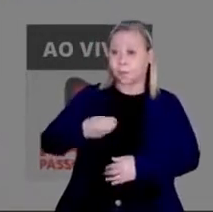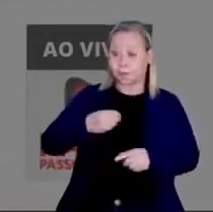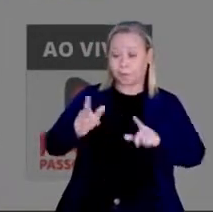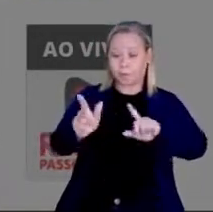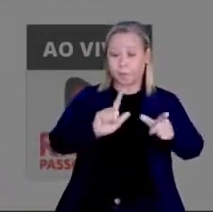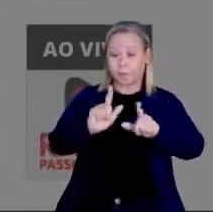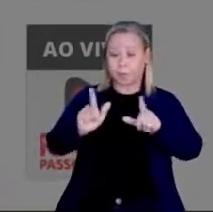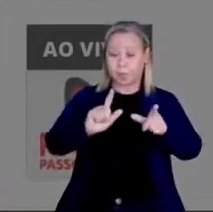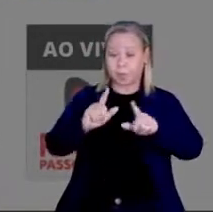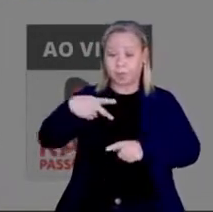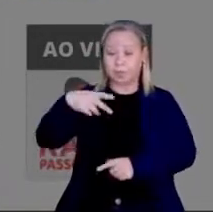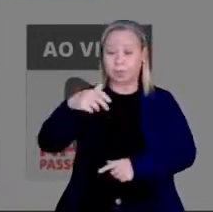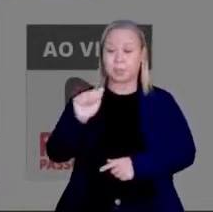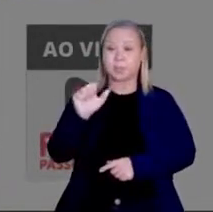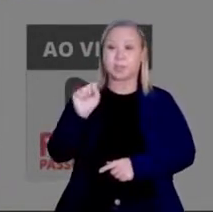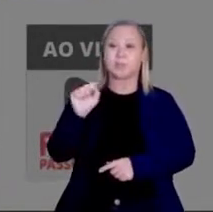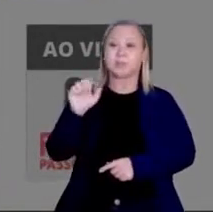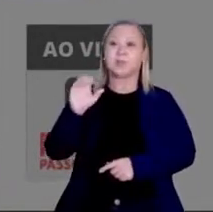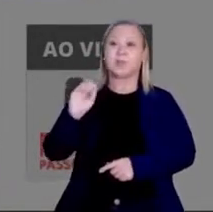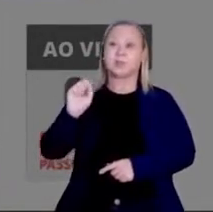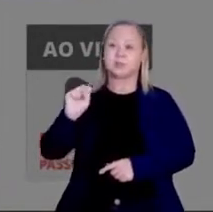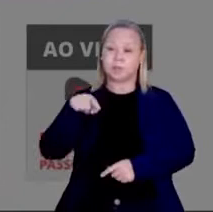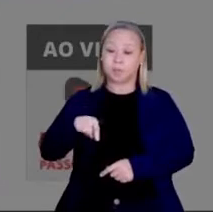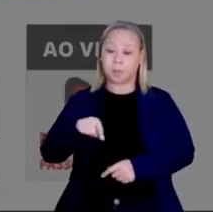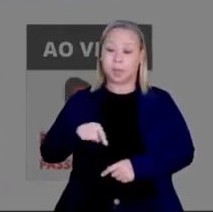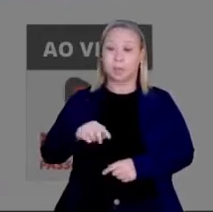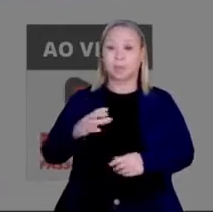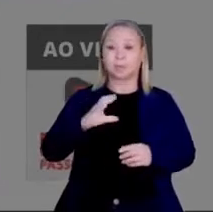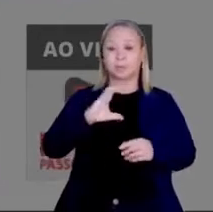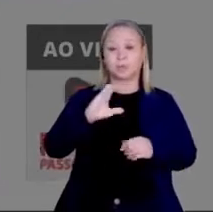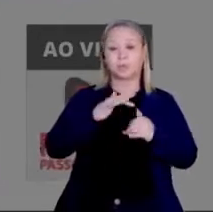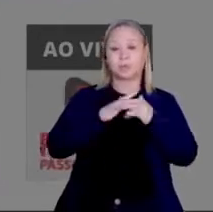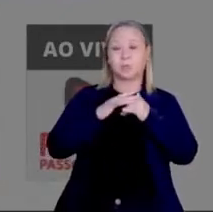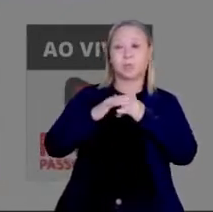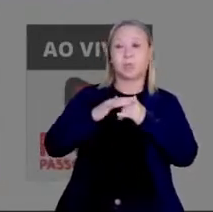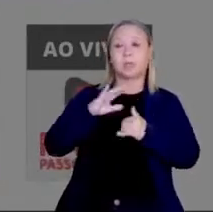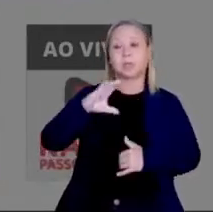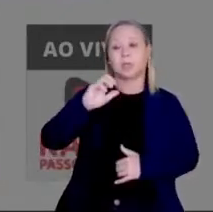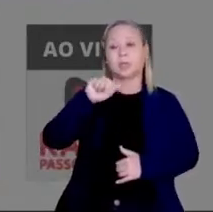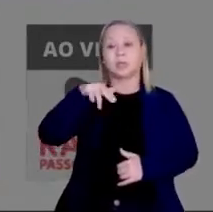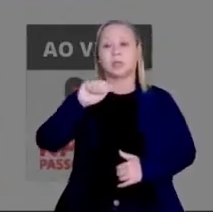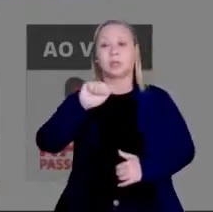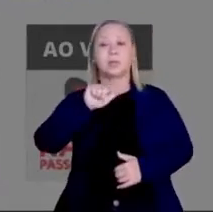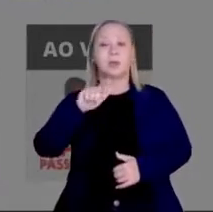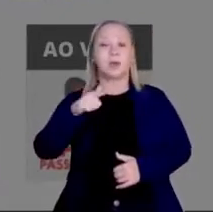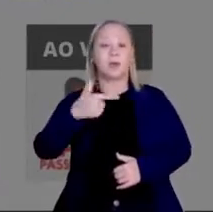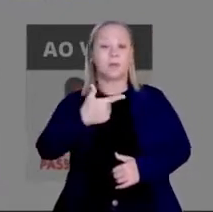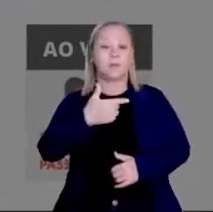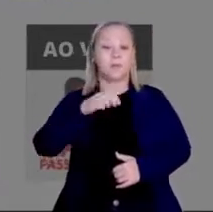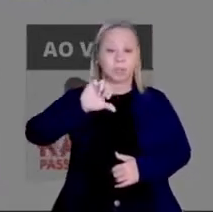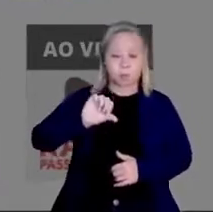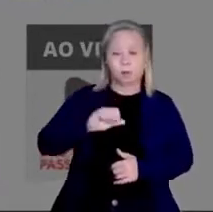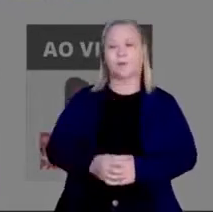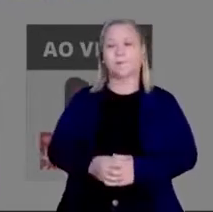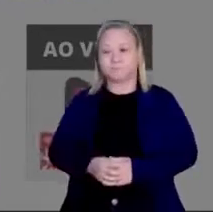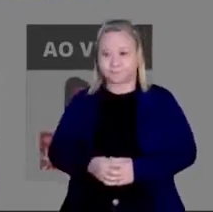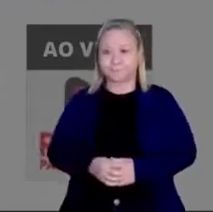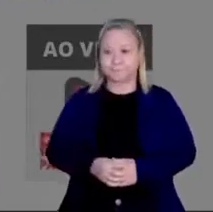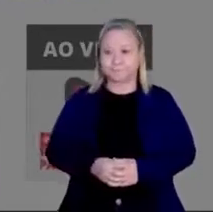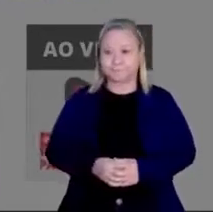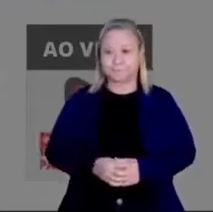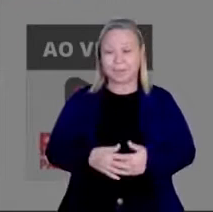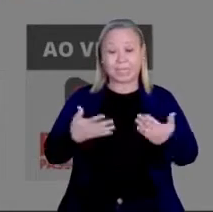municípios de São José da Barra e São João Batista do Glória. Também temos aqui a Mascarenha de Moraes, em Ibiraci e